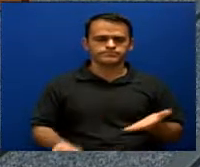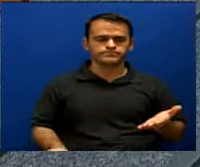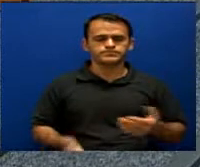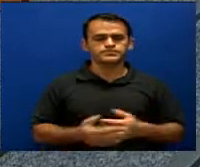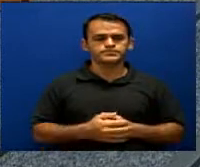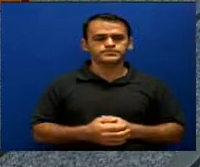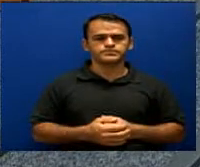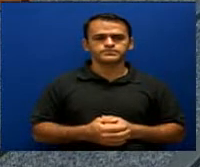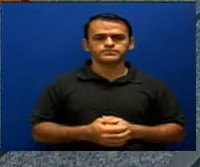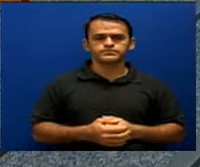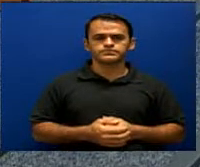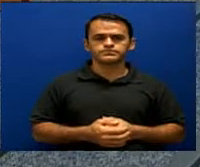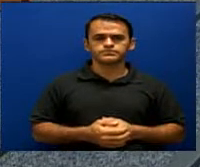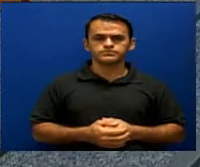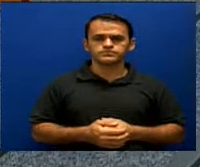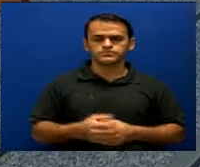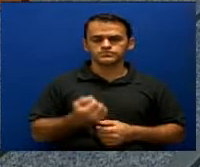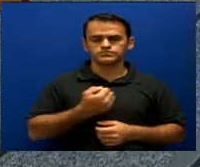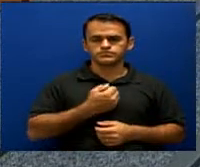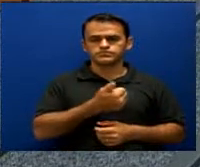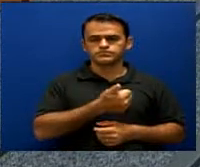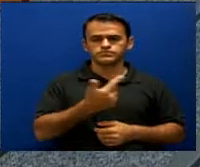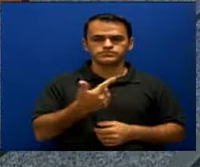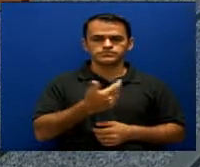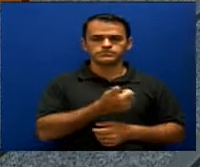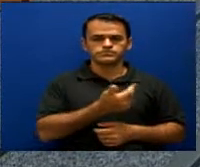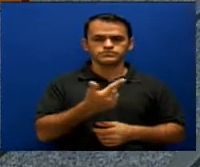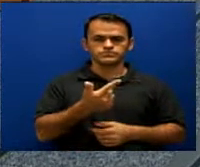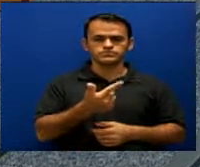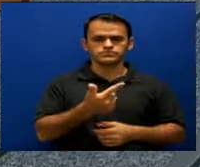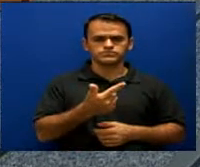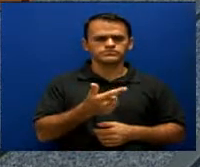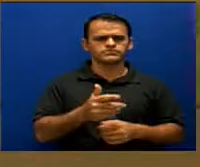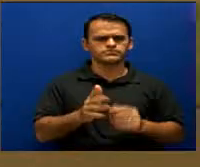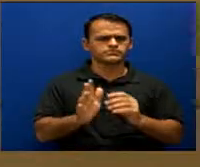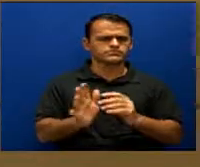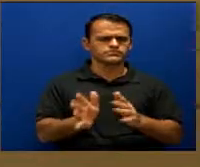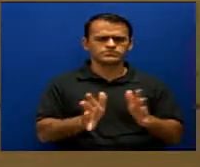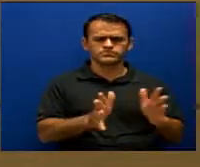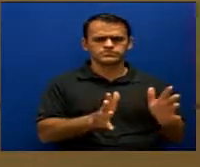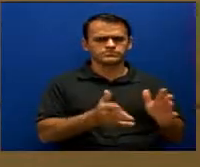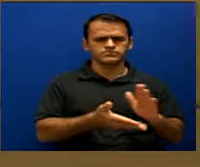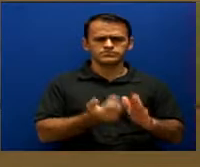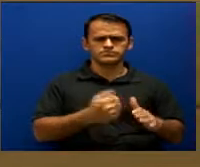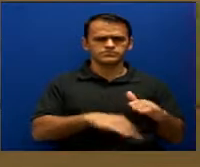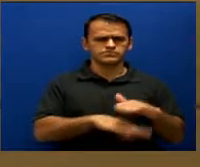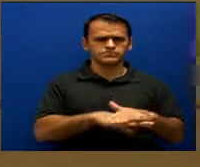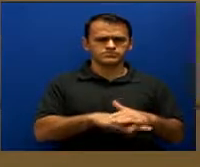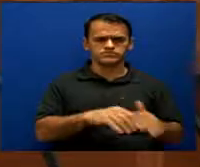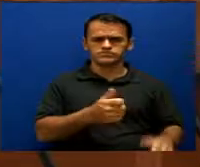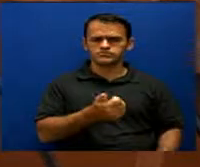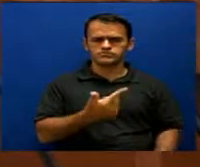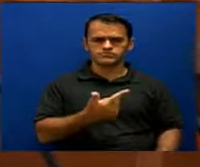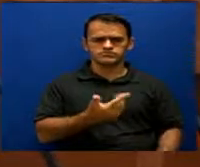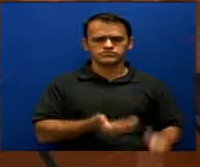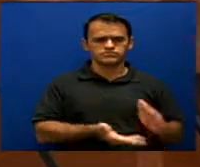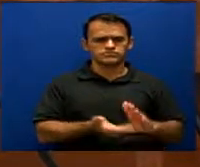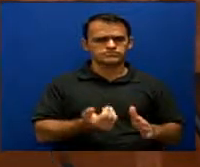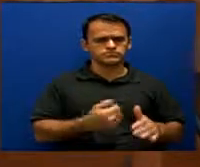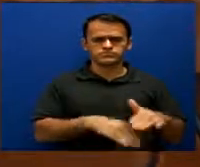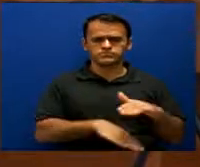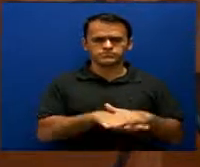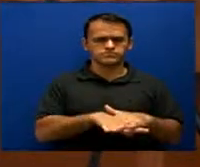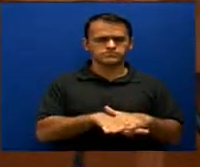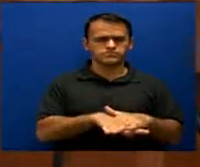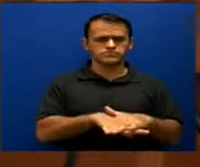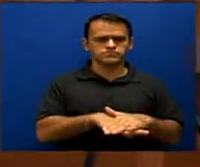Eu queria a opinião da emenda número 12 da comissão. Não, mas já foi, Martinez, já arquivou. A 12 já aprovou?